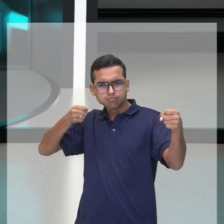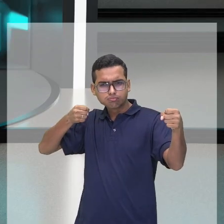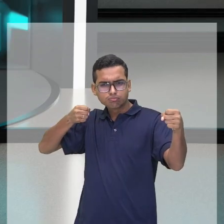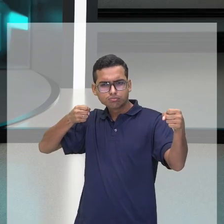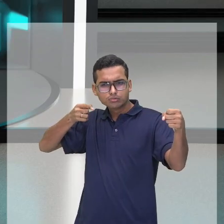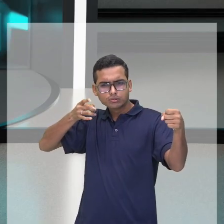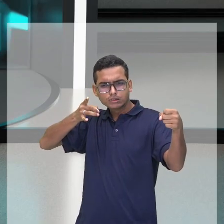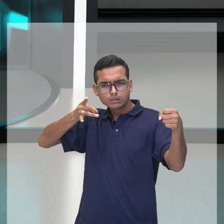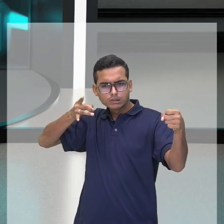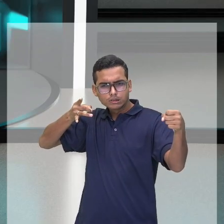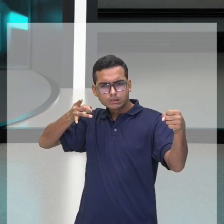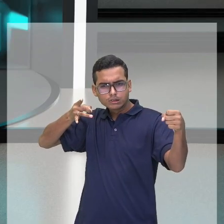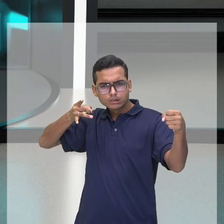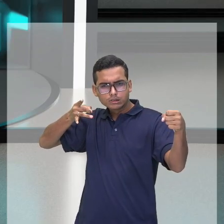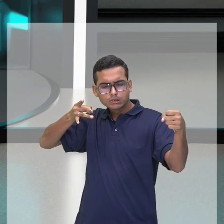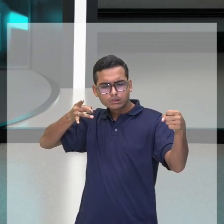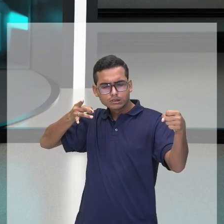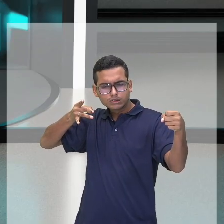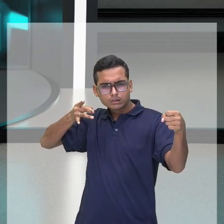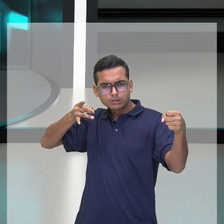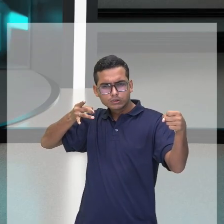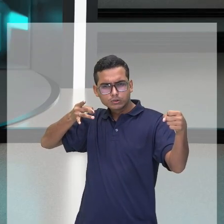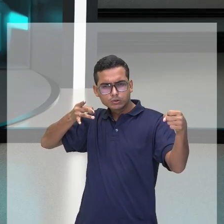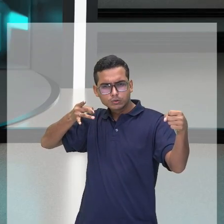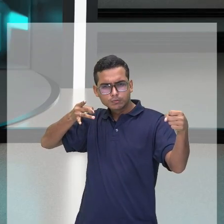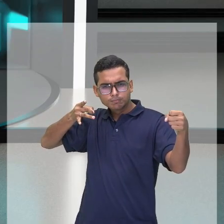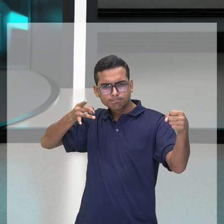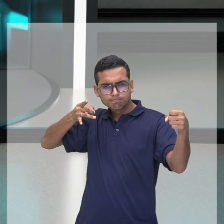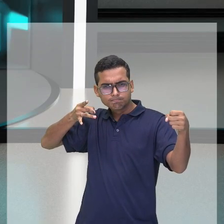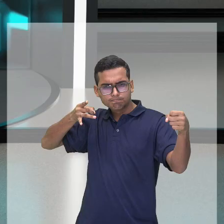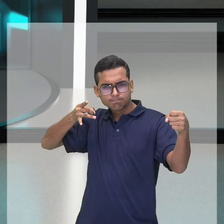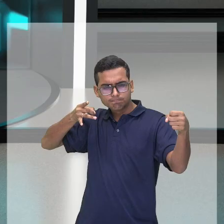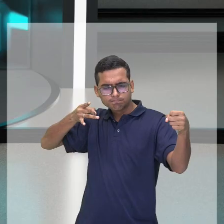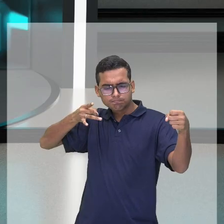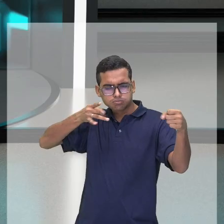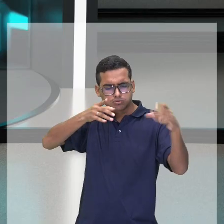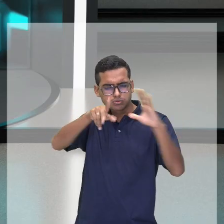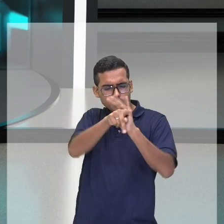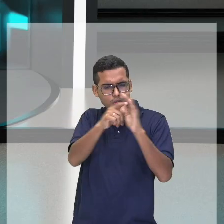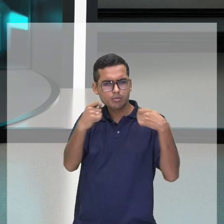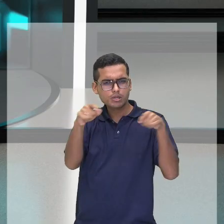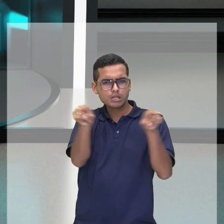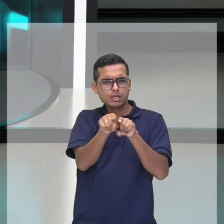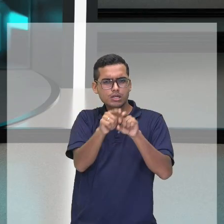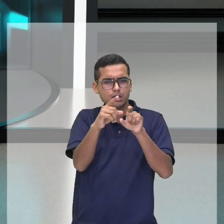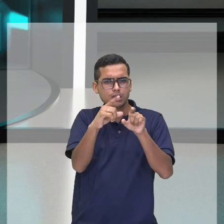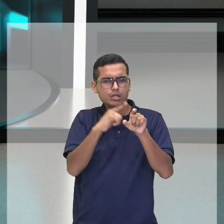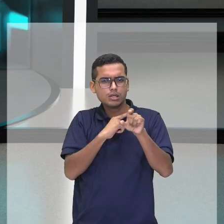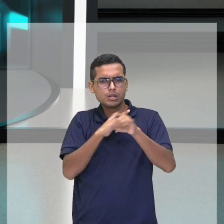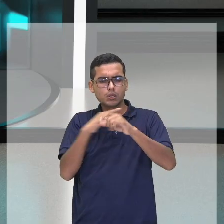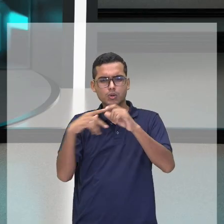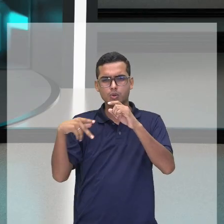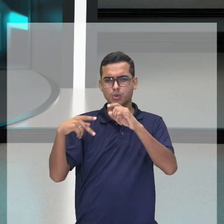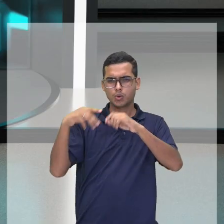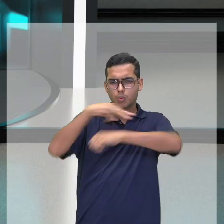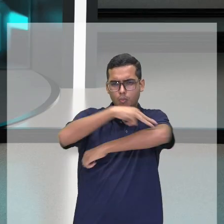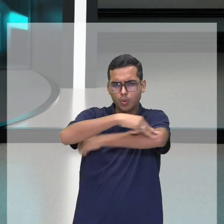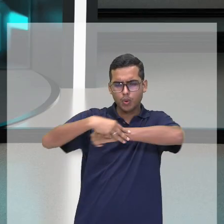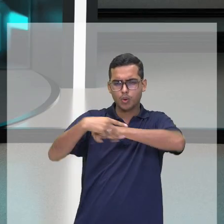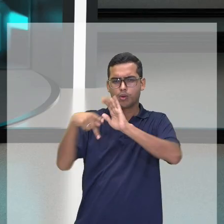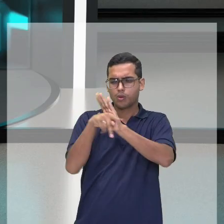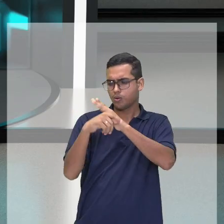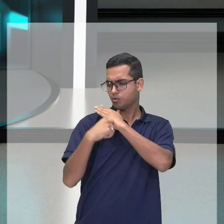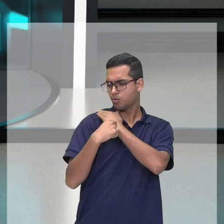lá para puxar a flecha, mas você precisa trabalhar pequenos músculos aqui no seu ombro, no